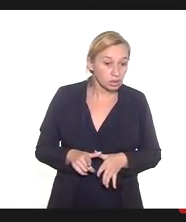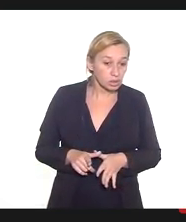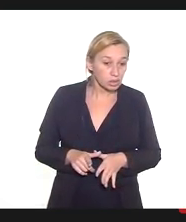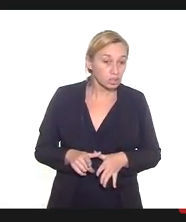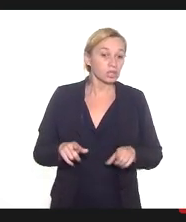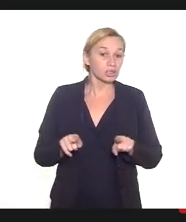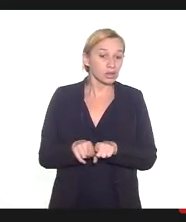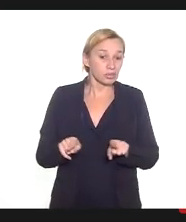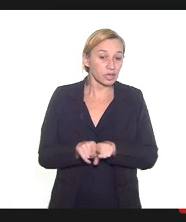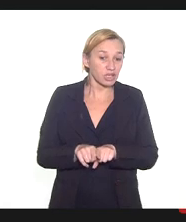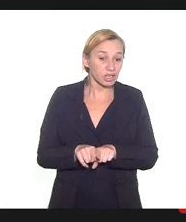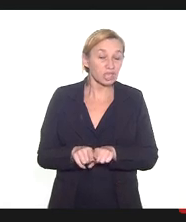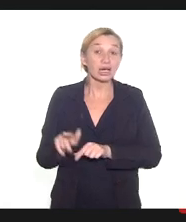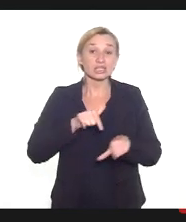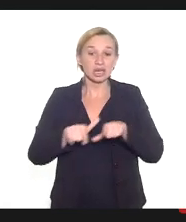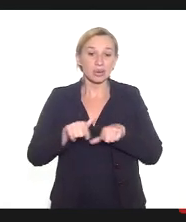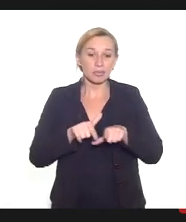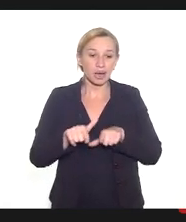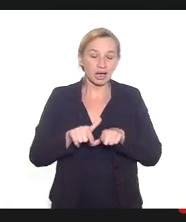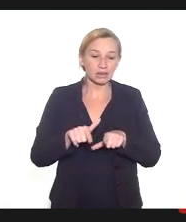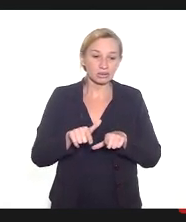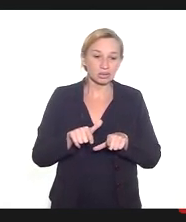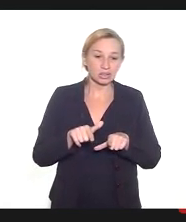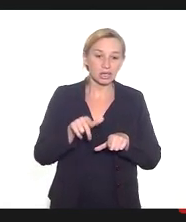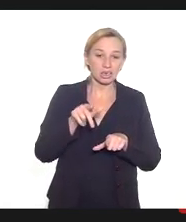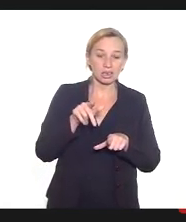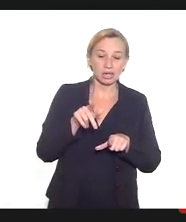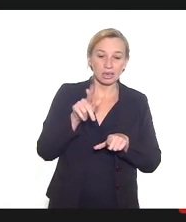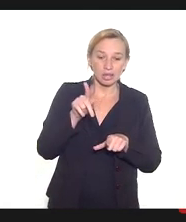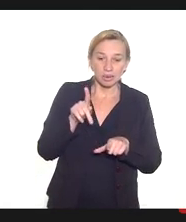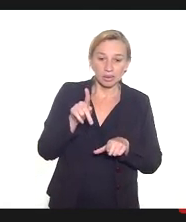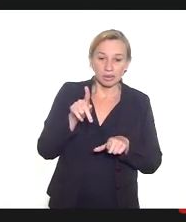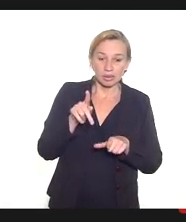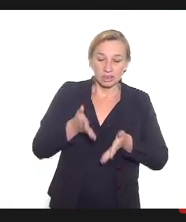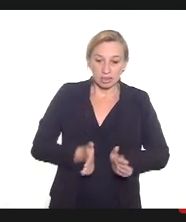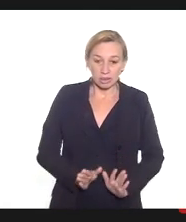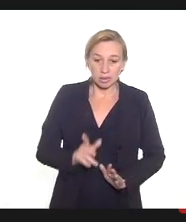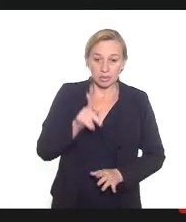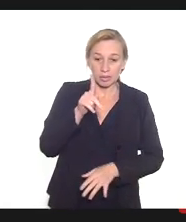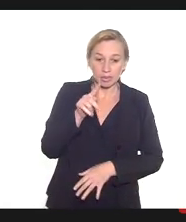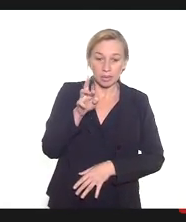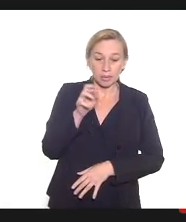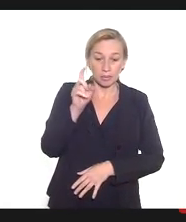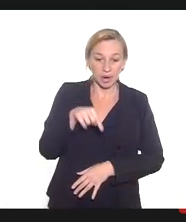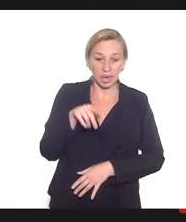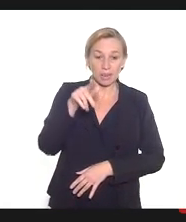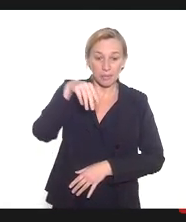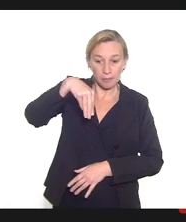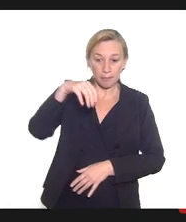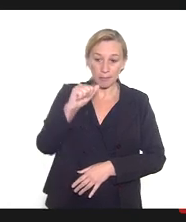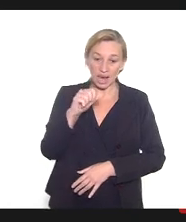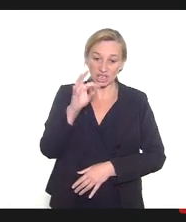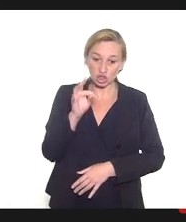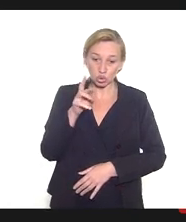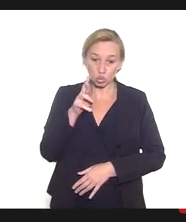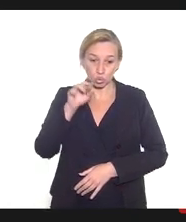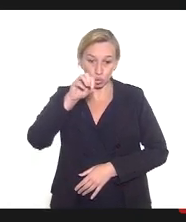além de trabalho de parto prematuro e Nascimento pré-termo e chamou a atenção risco de morte